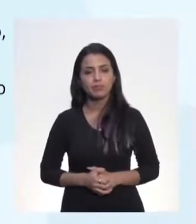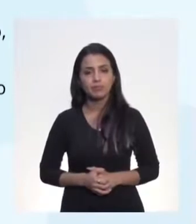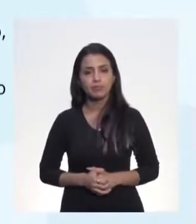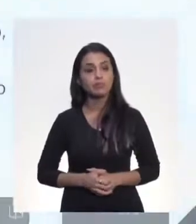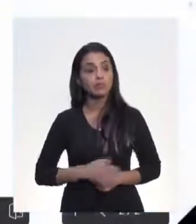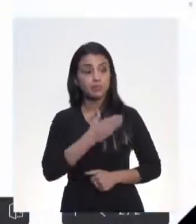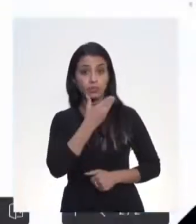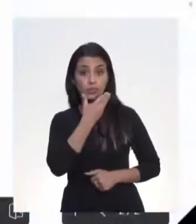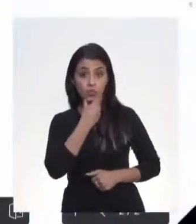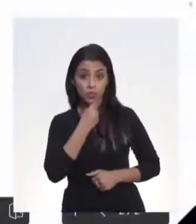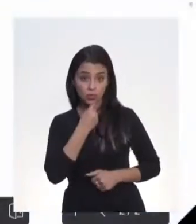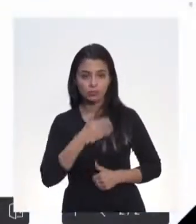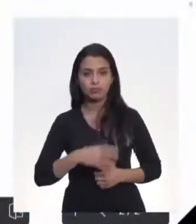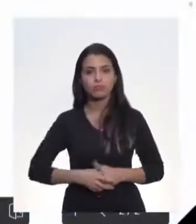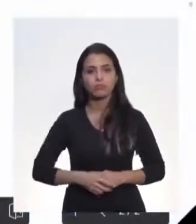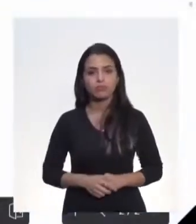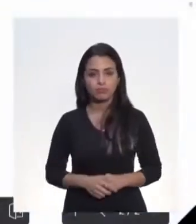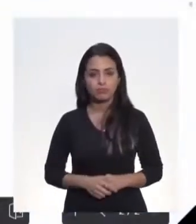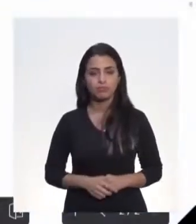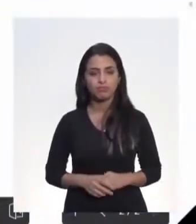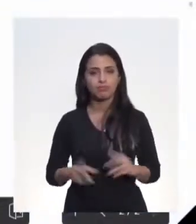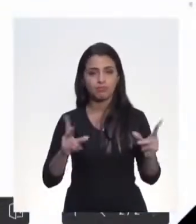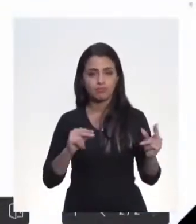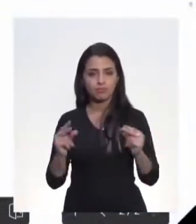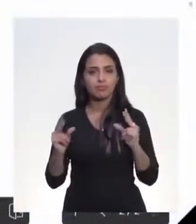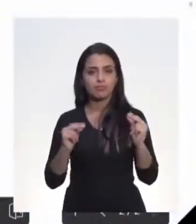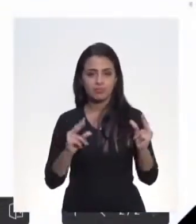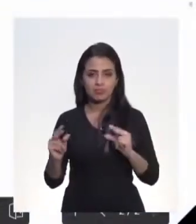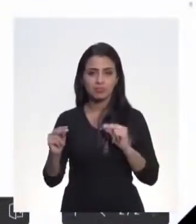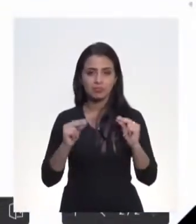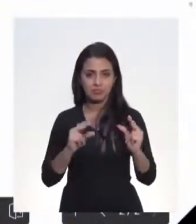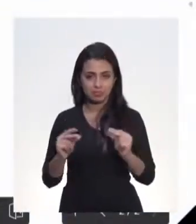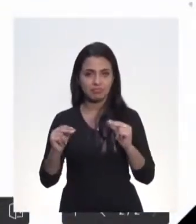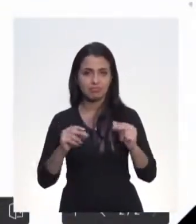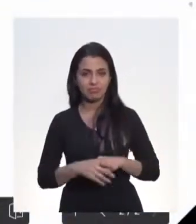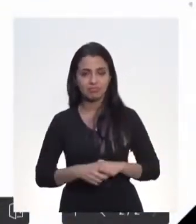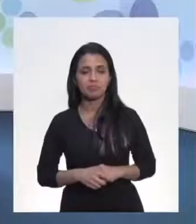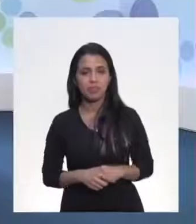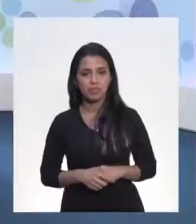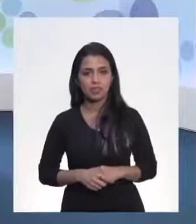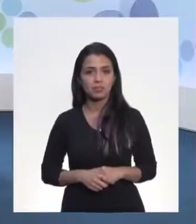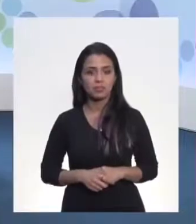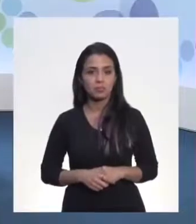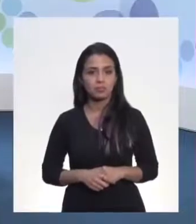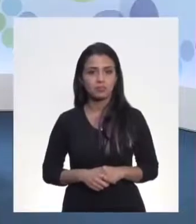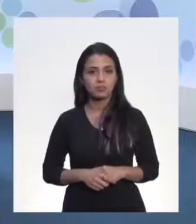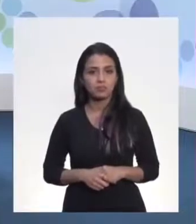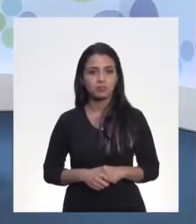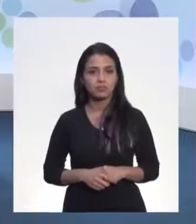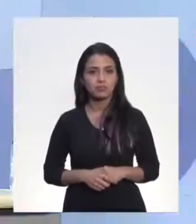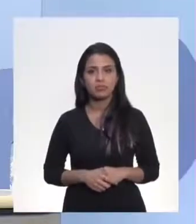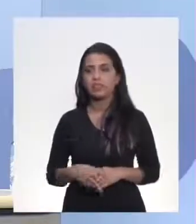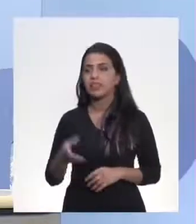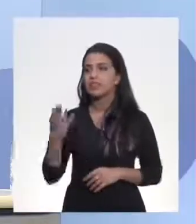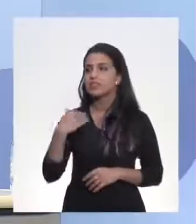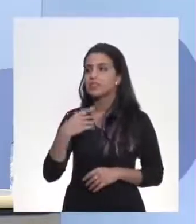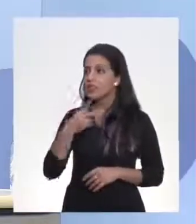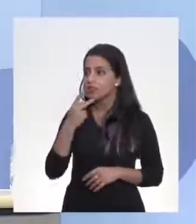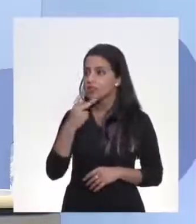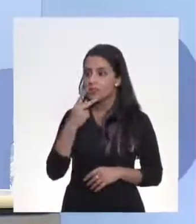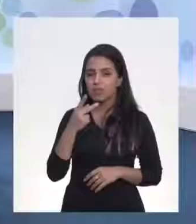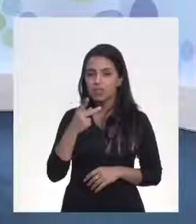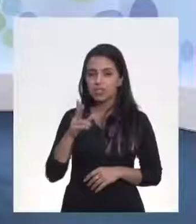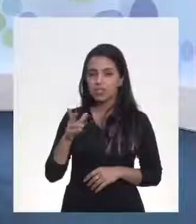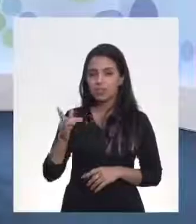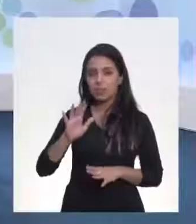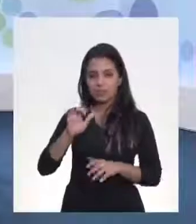são seres dotados. que são- Essa. Ah, você vai colocar. Já Sabe o que vou. eu ia dizer? Ah. Não, eu ia dizer para você não colocar, não. Eu ia dizer para você voltar. Eu